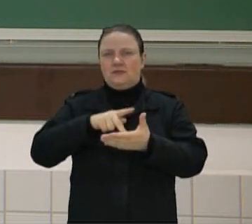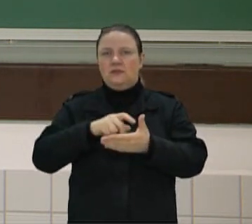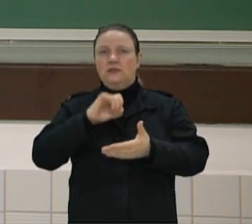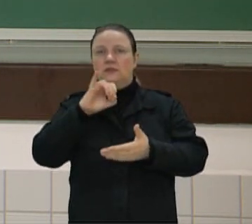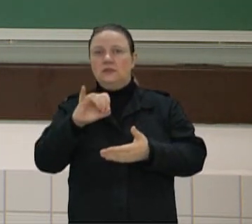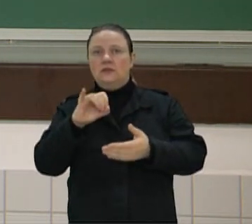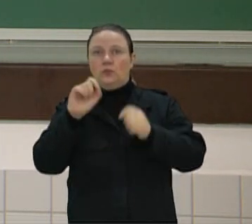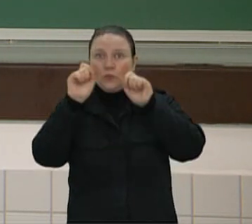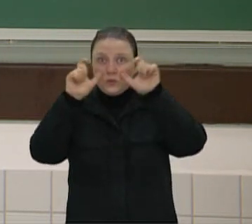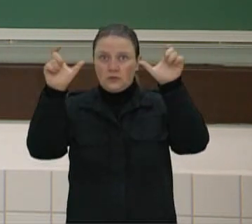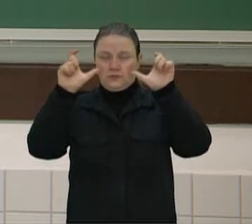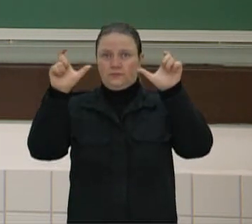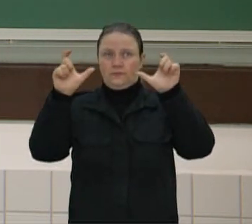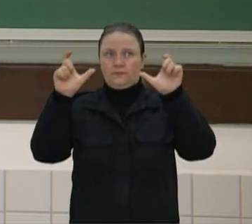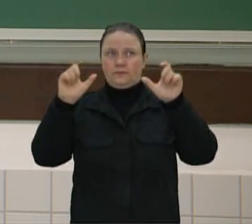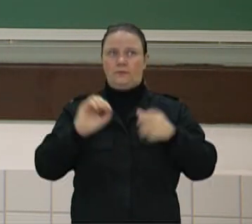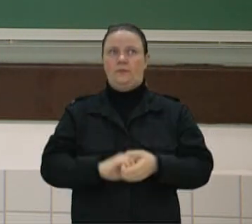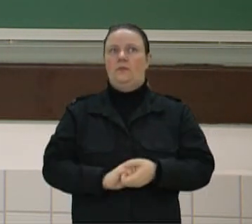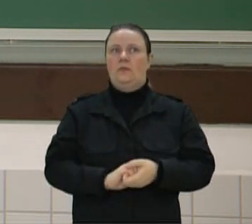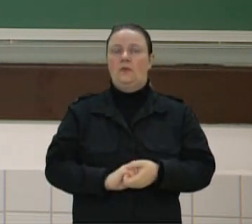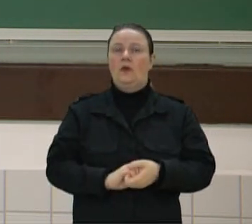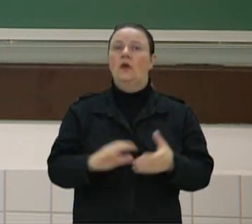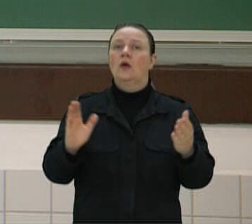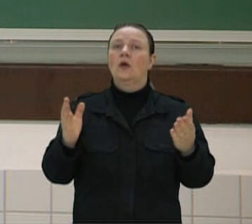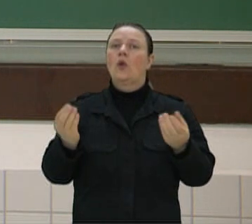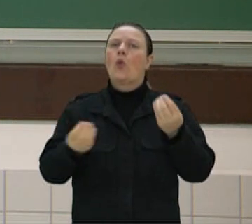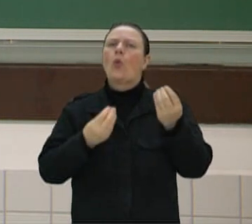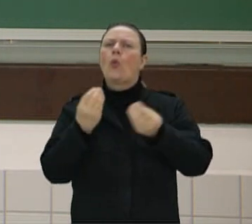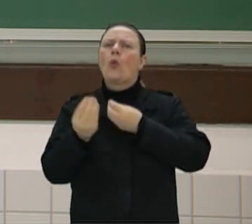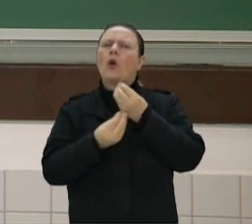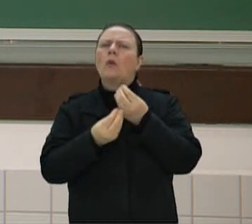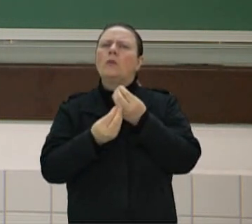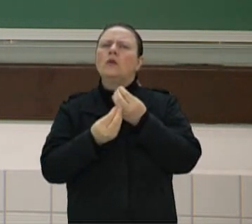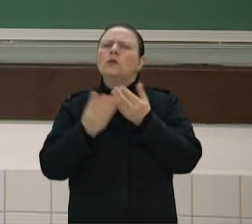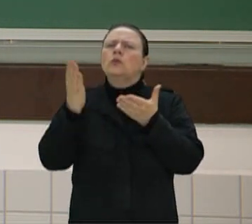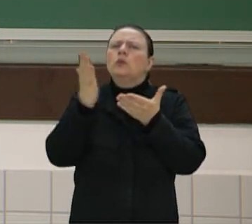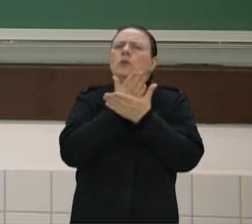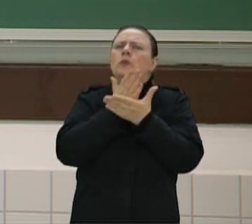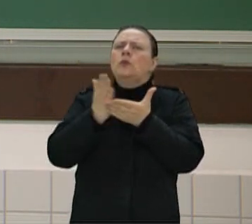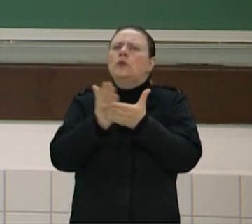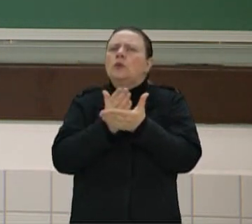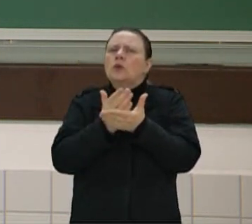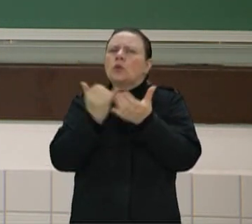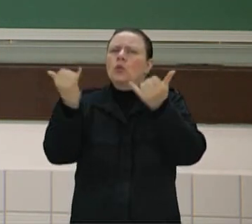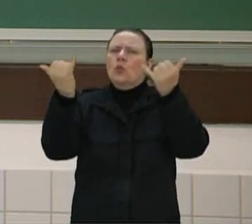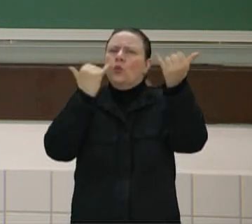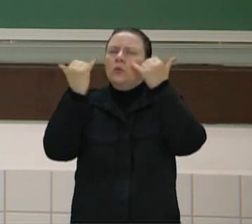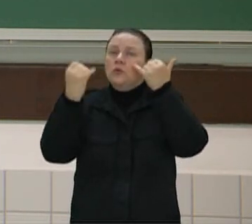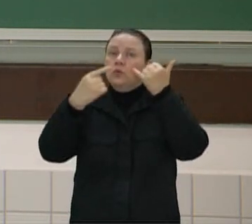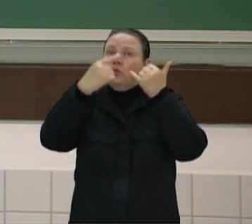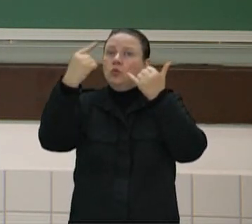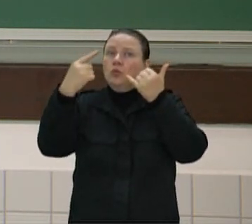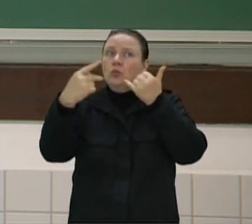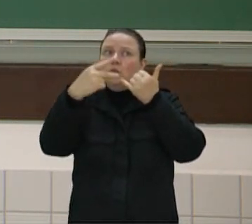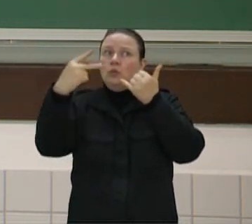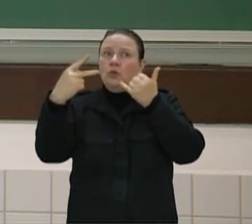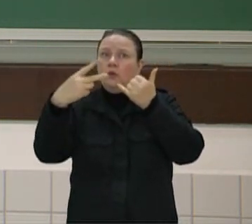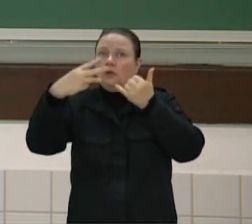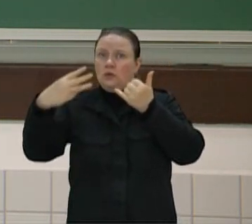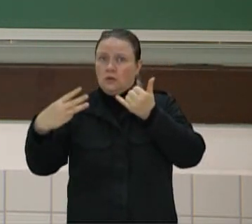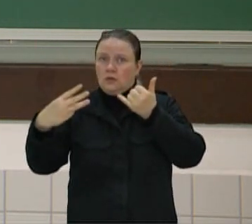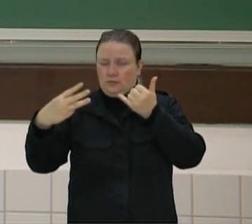ficar atento, tá? Então, olha só, pessoal. Como eu gosto de resolver? Separando as informações. Então, informação